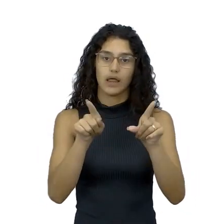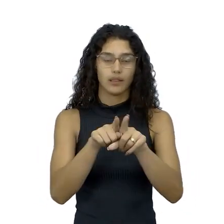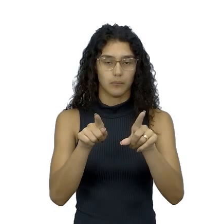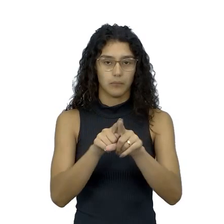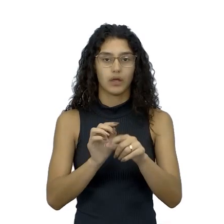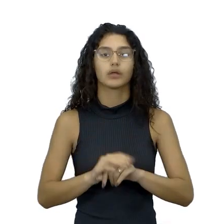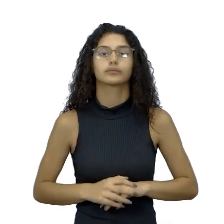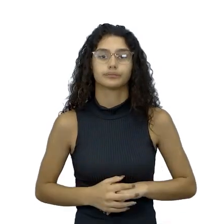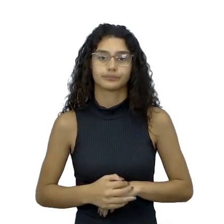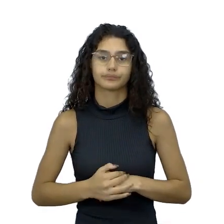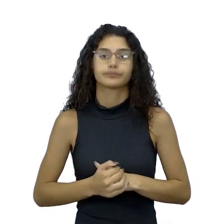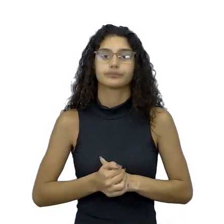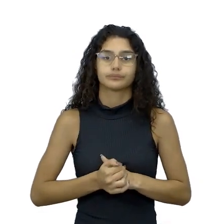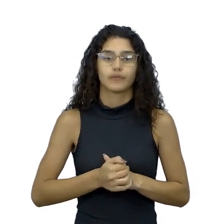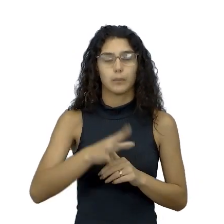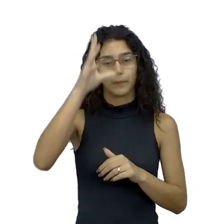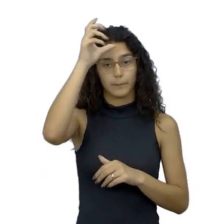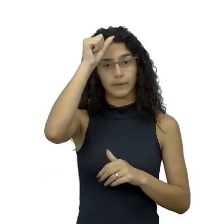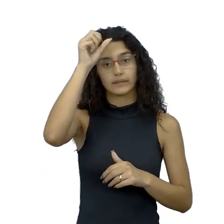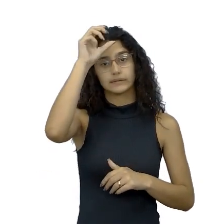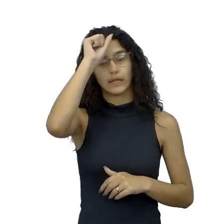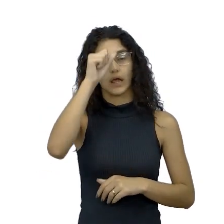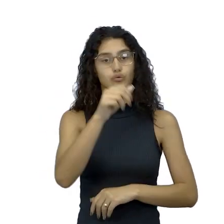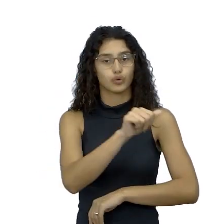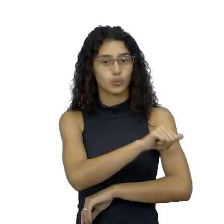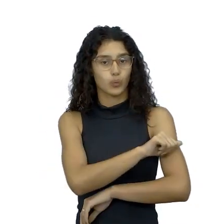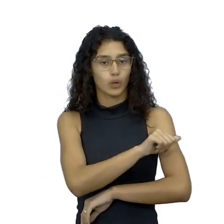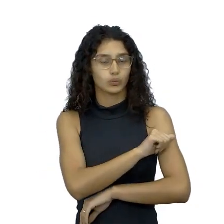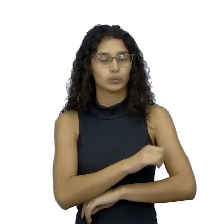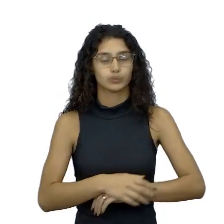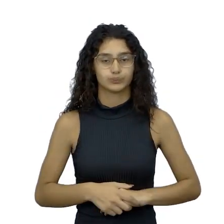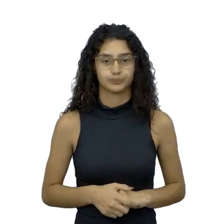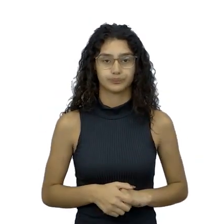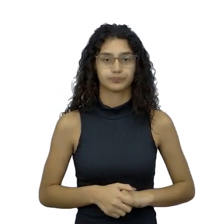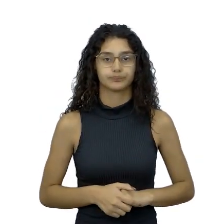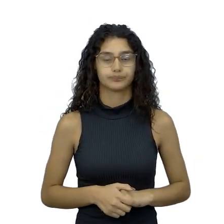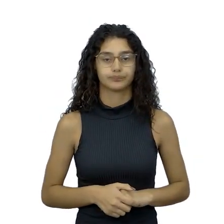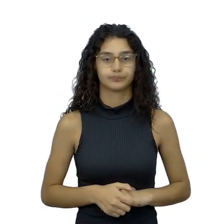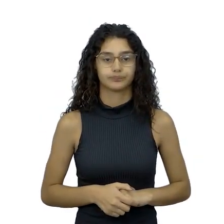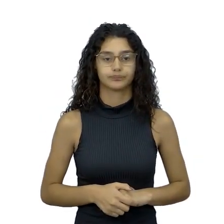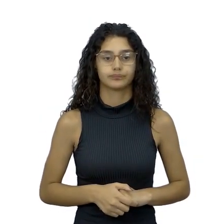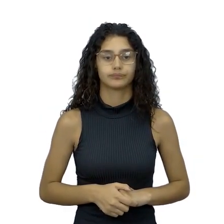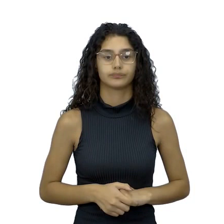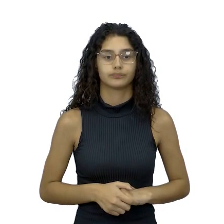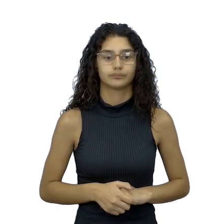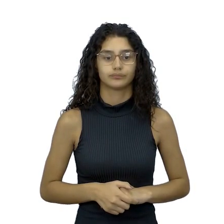relevância, na verdade, disso para a aprendizagem das estudantes, tá bom? E dos estudantes.